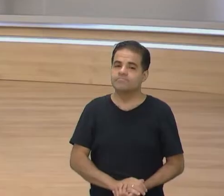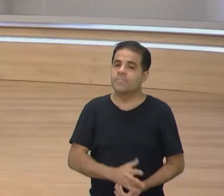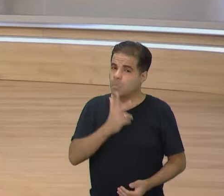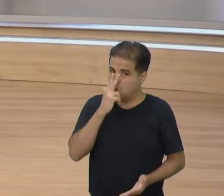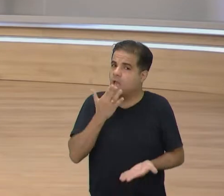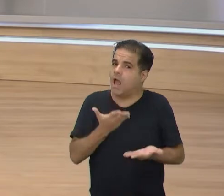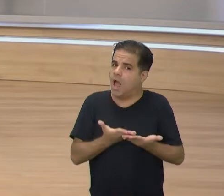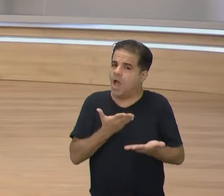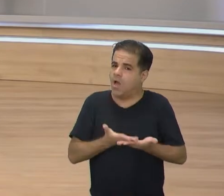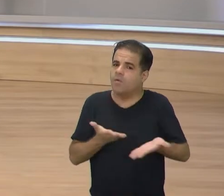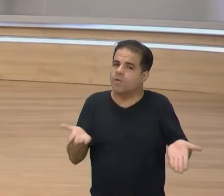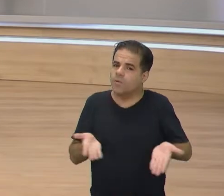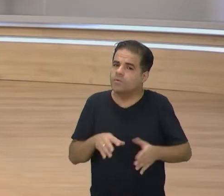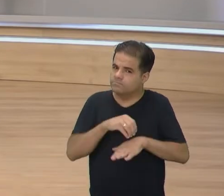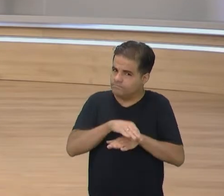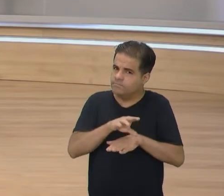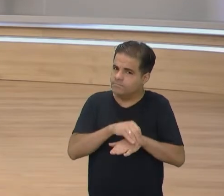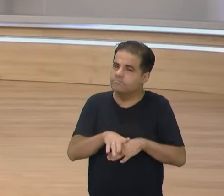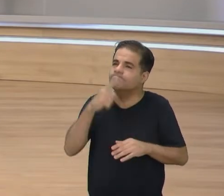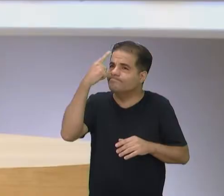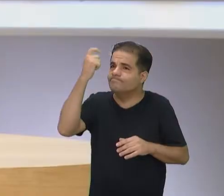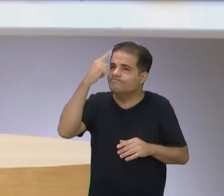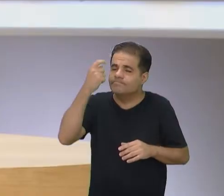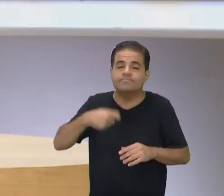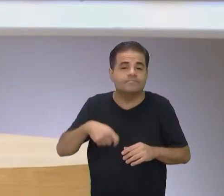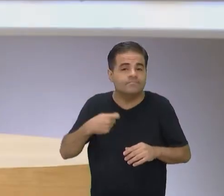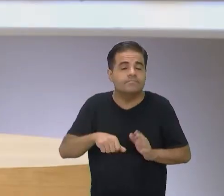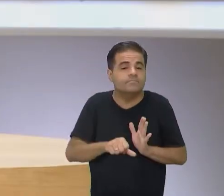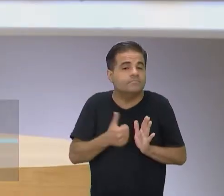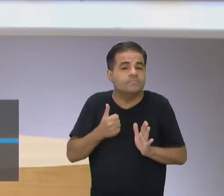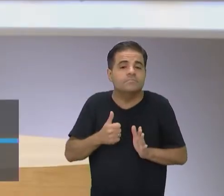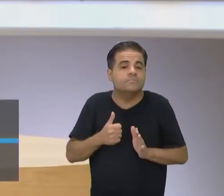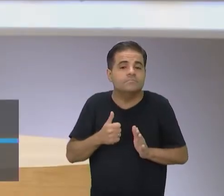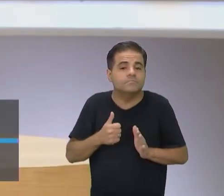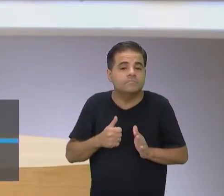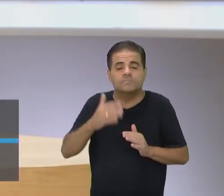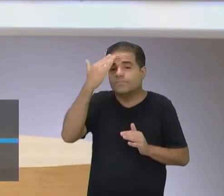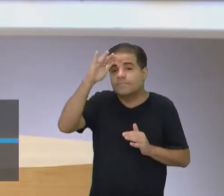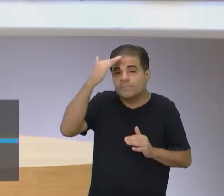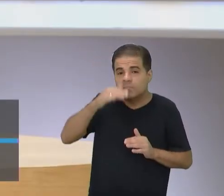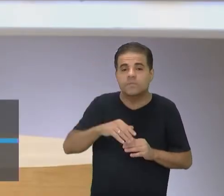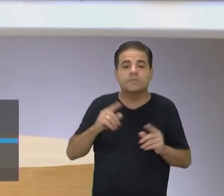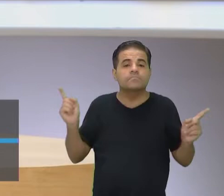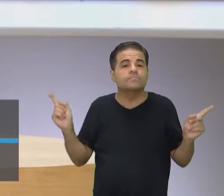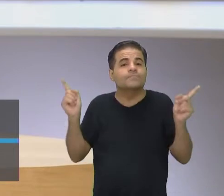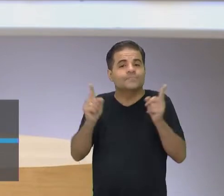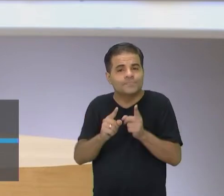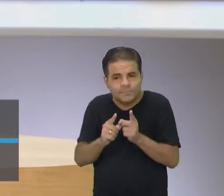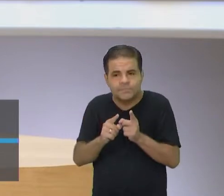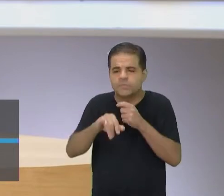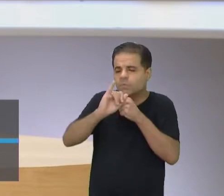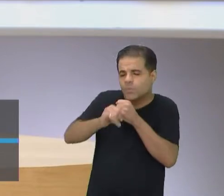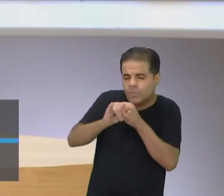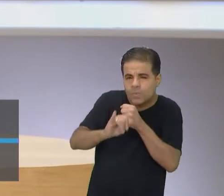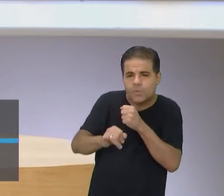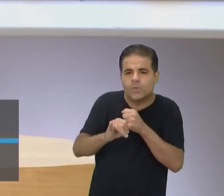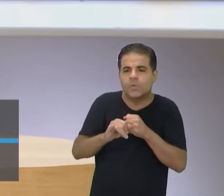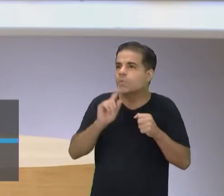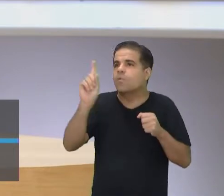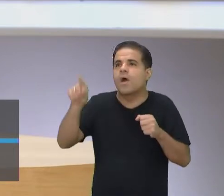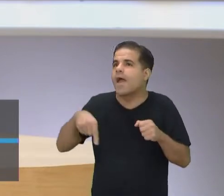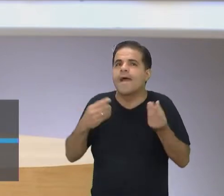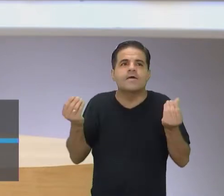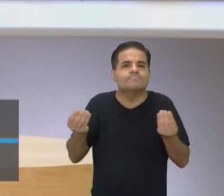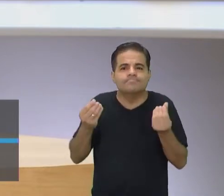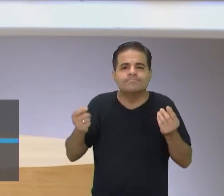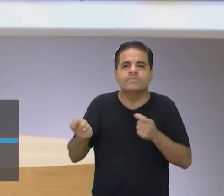de hoje ela é muito isso, dar ideias. Primeiro, a gente precisa entender qual é a definição de mini contos. Então, não seria a questão